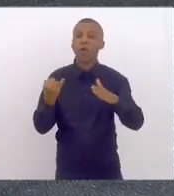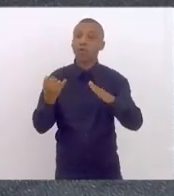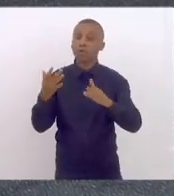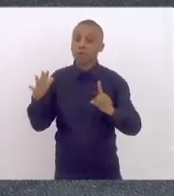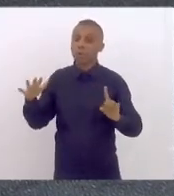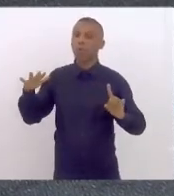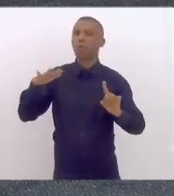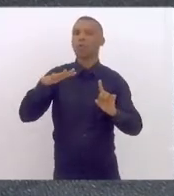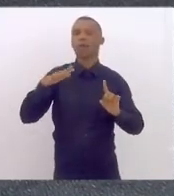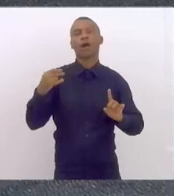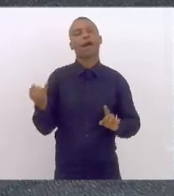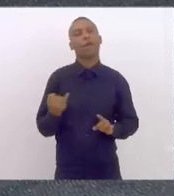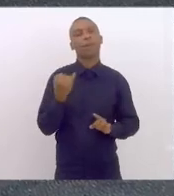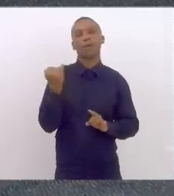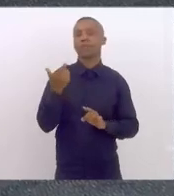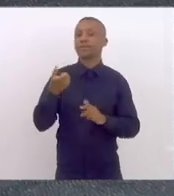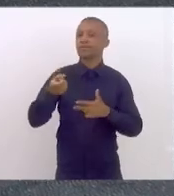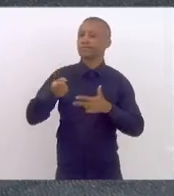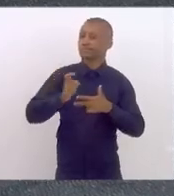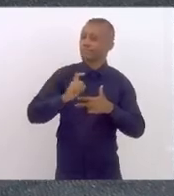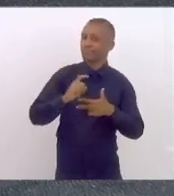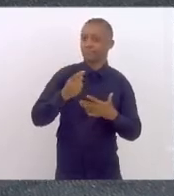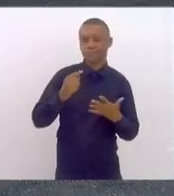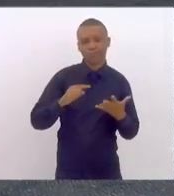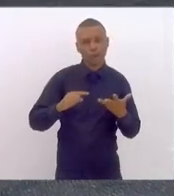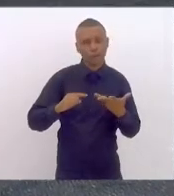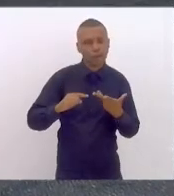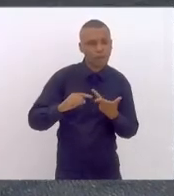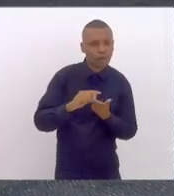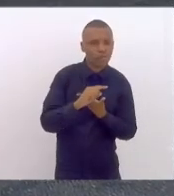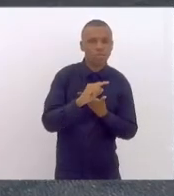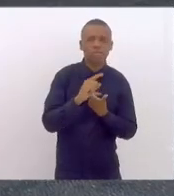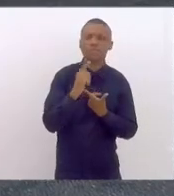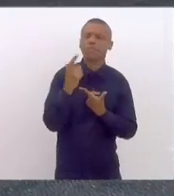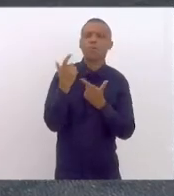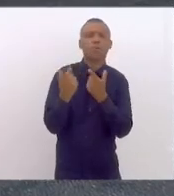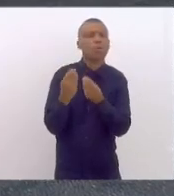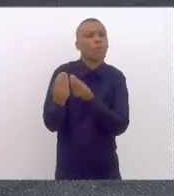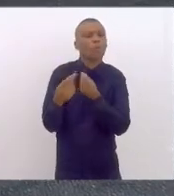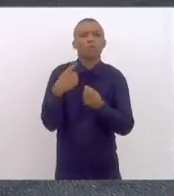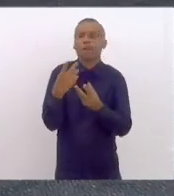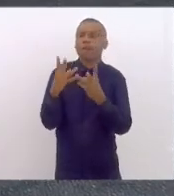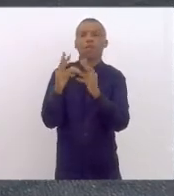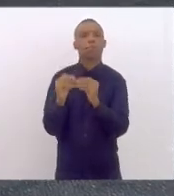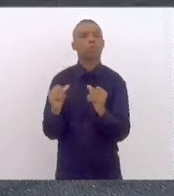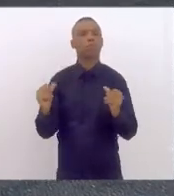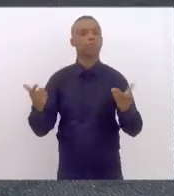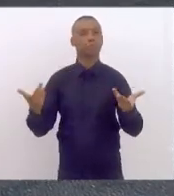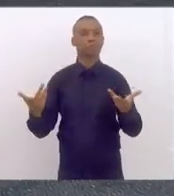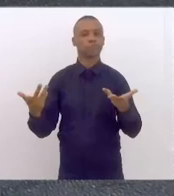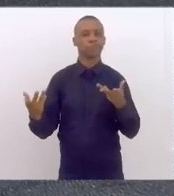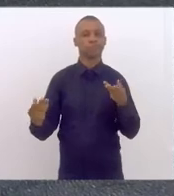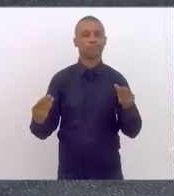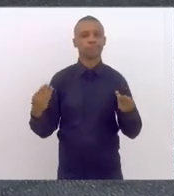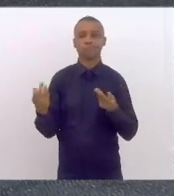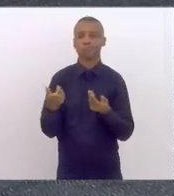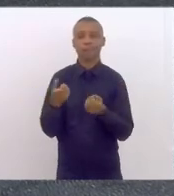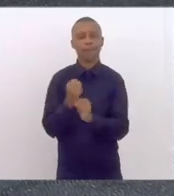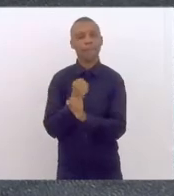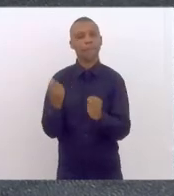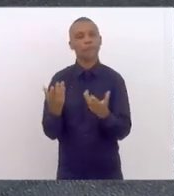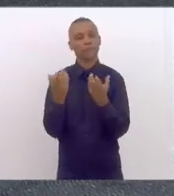deste país do Poder Judiciário etc Onde que nós nos perdemos porque é